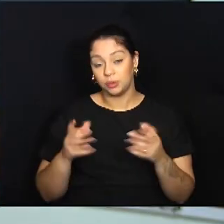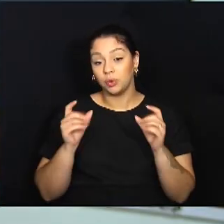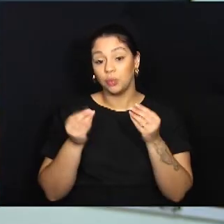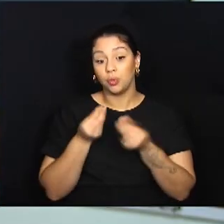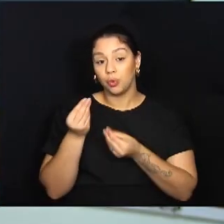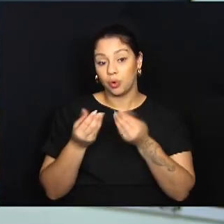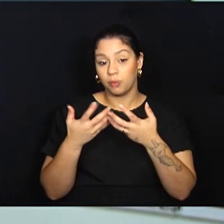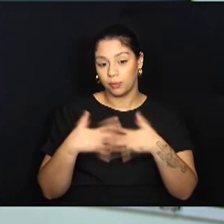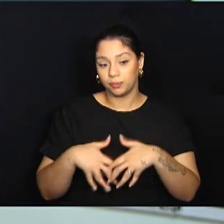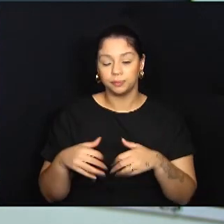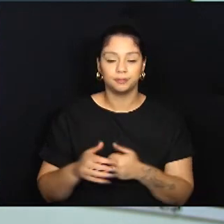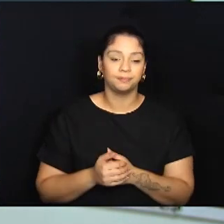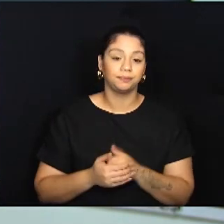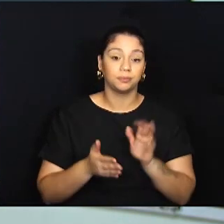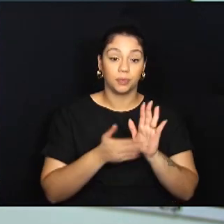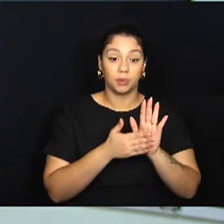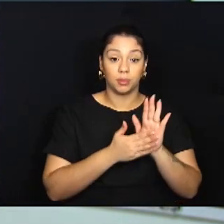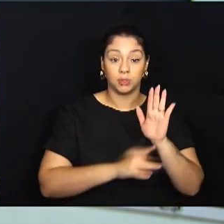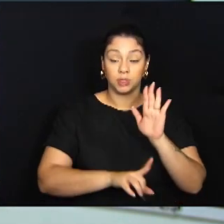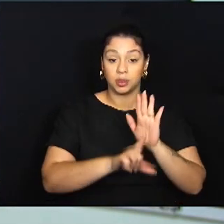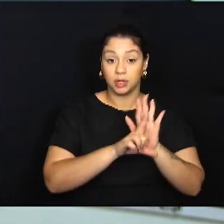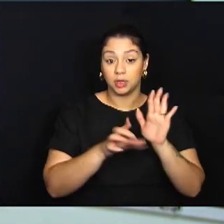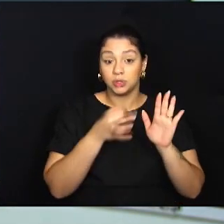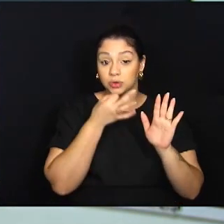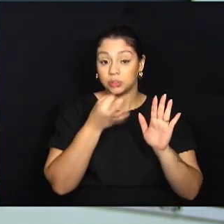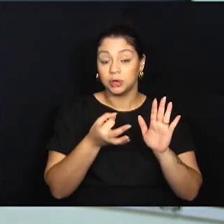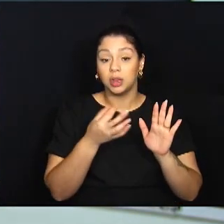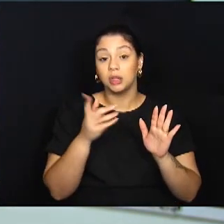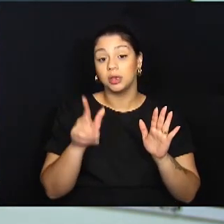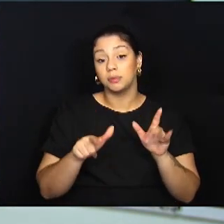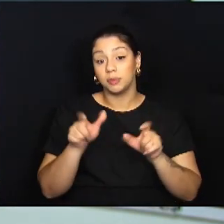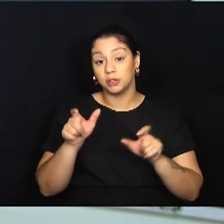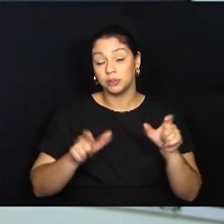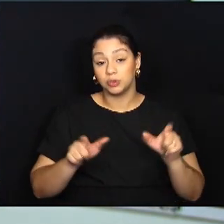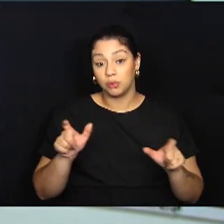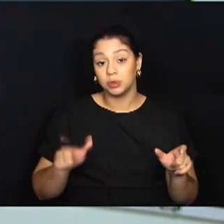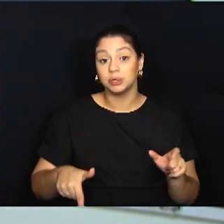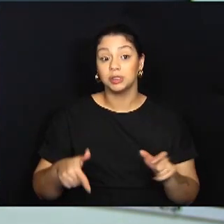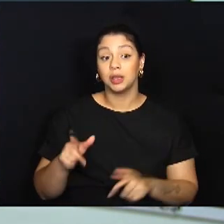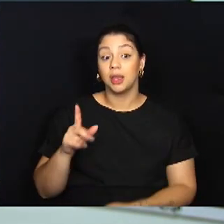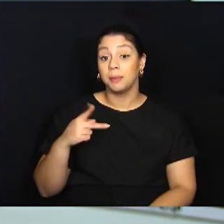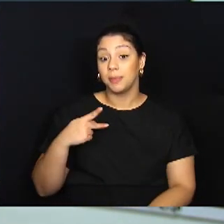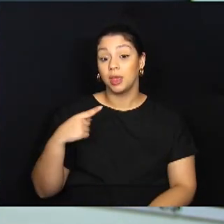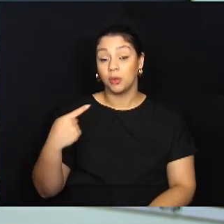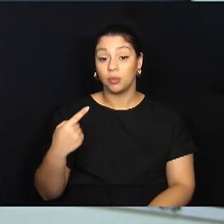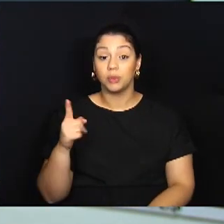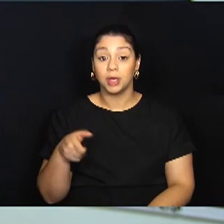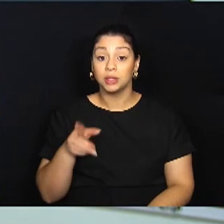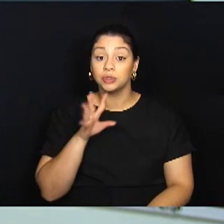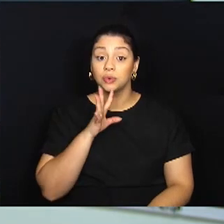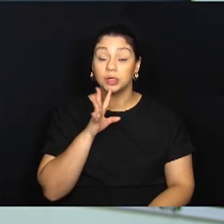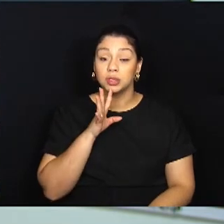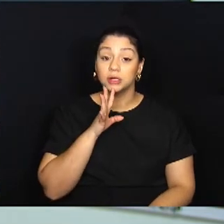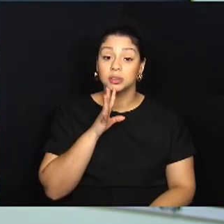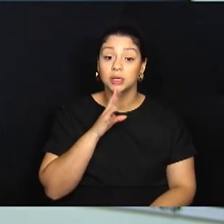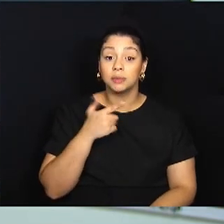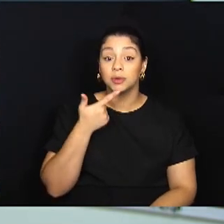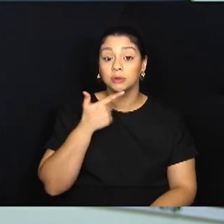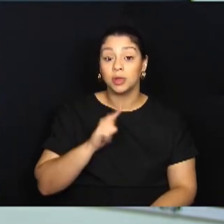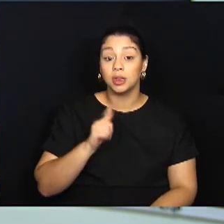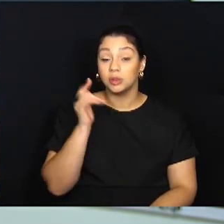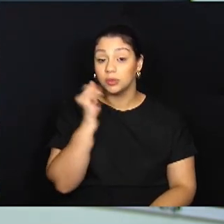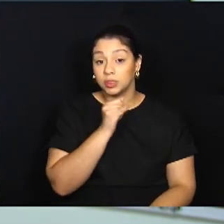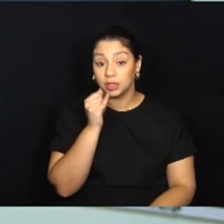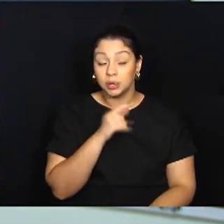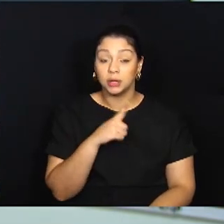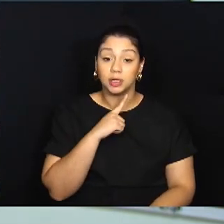A proposta de lei sugere que os descendentes comprovem um nível B1 de conhecimento na língua italiana e